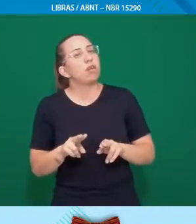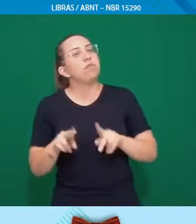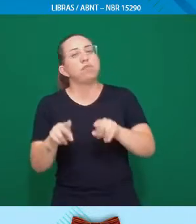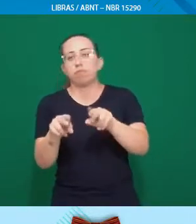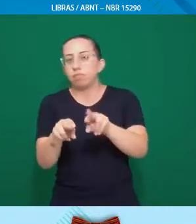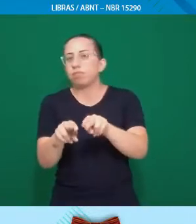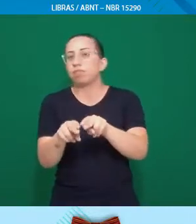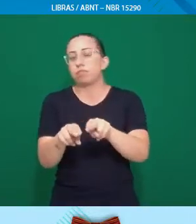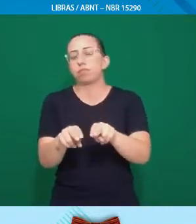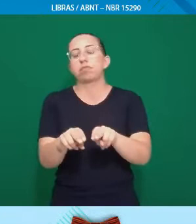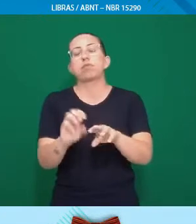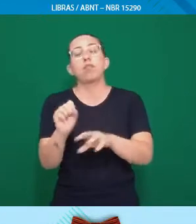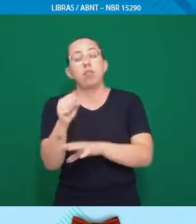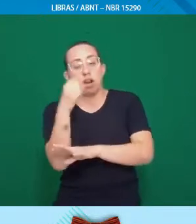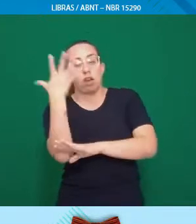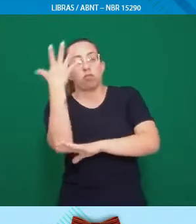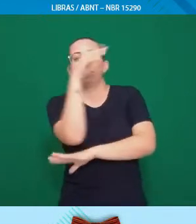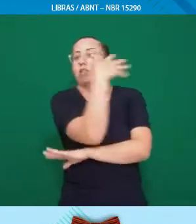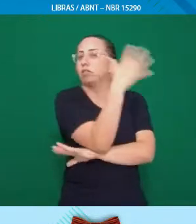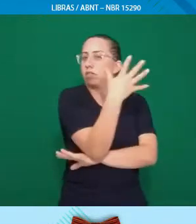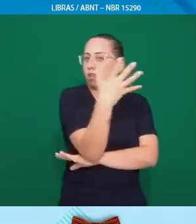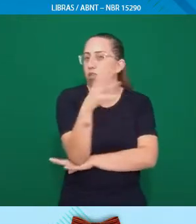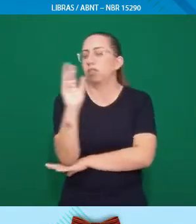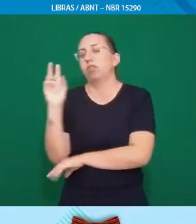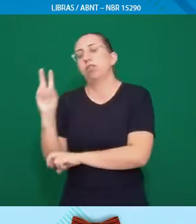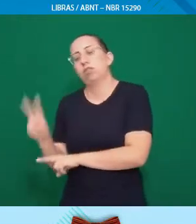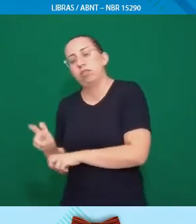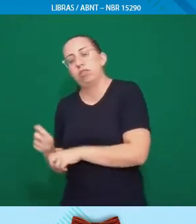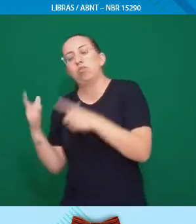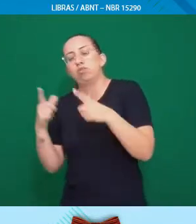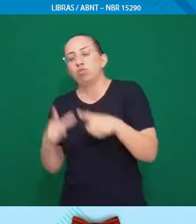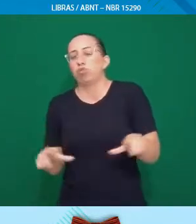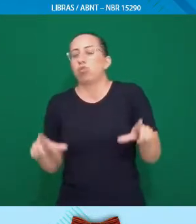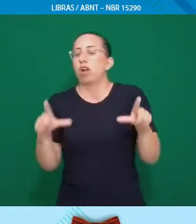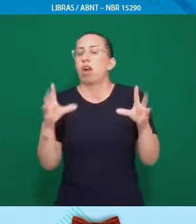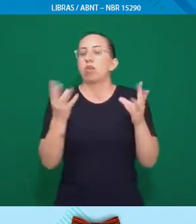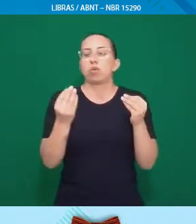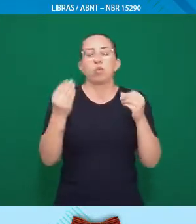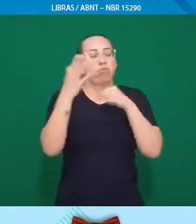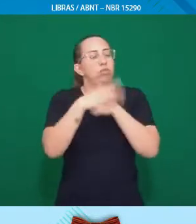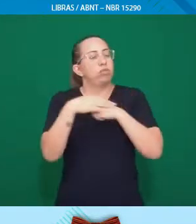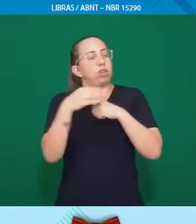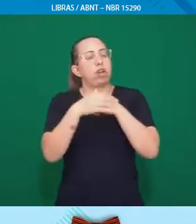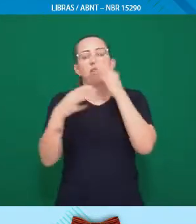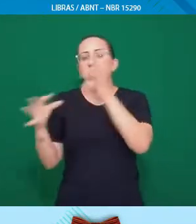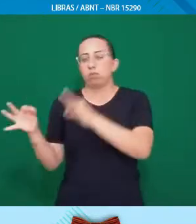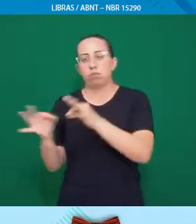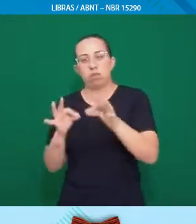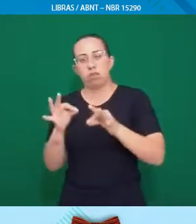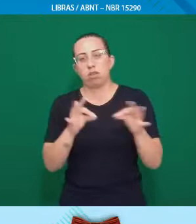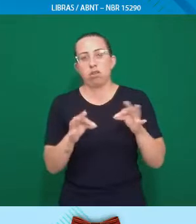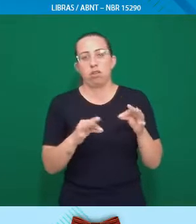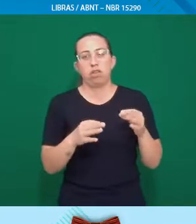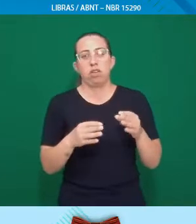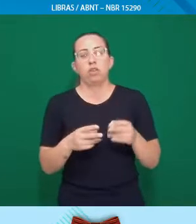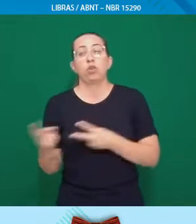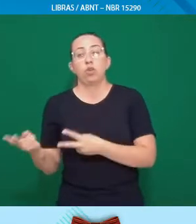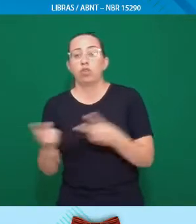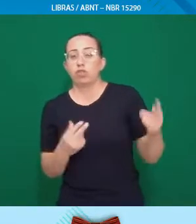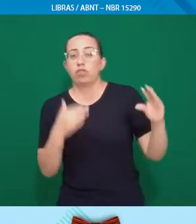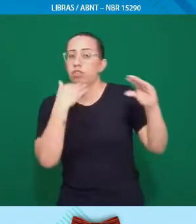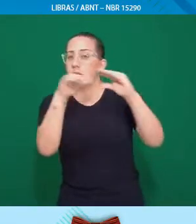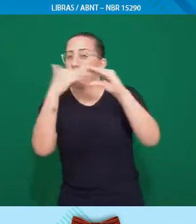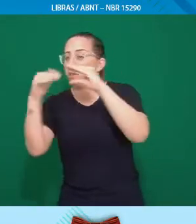acontece em meio à natureza no espaço preservado com muito carinho pela família de Domenico os convites são distribuídos em diversos